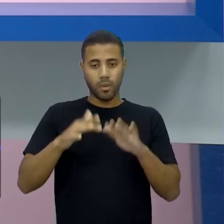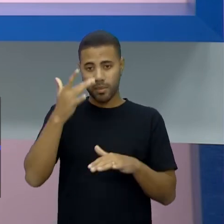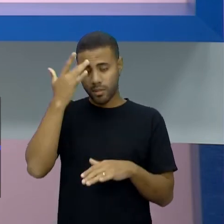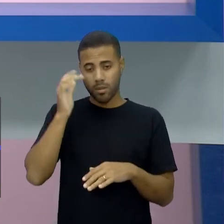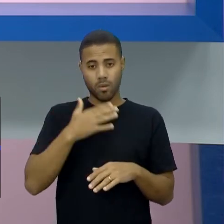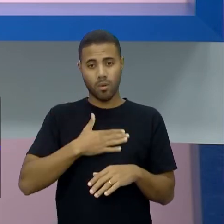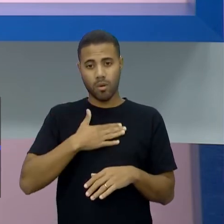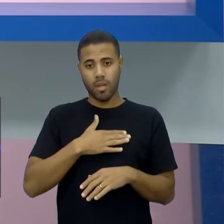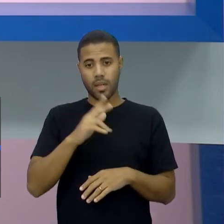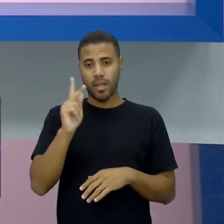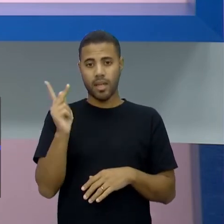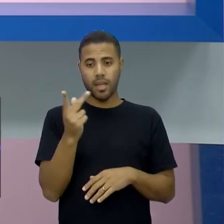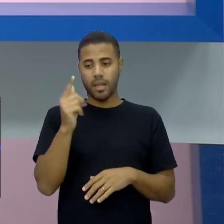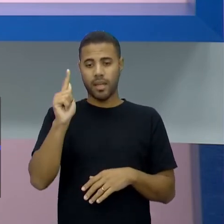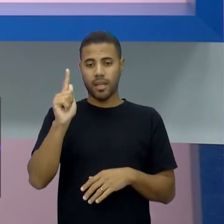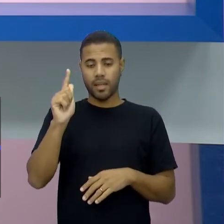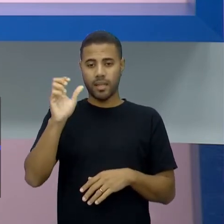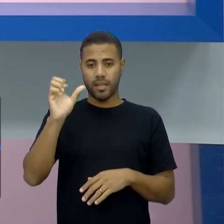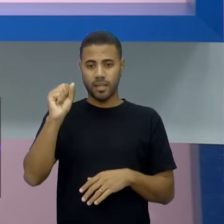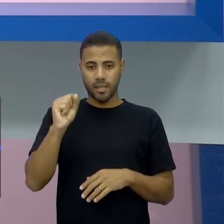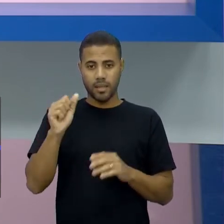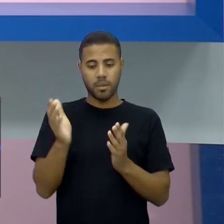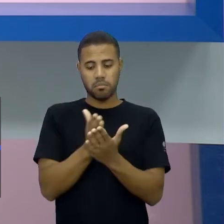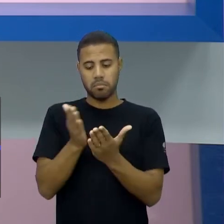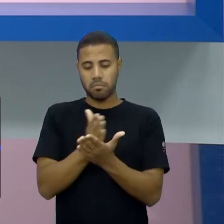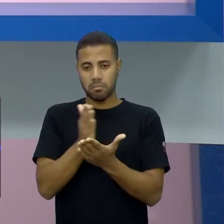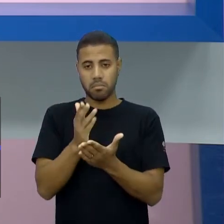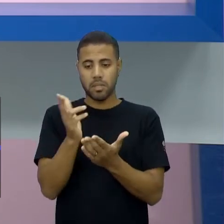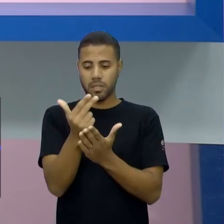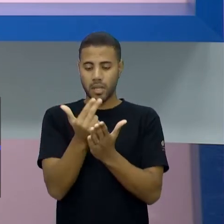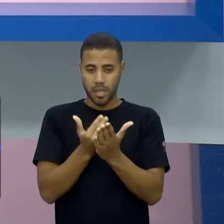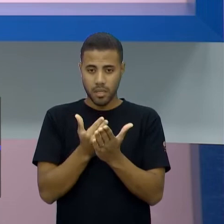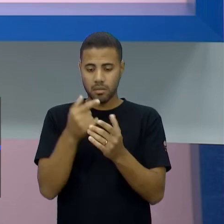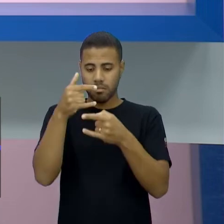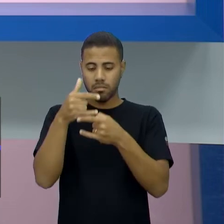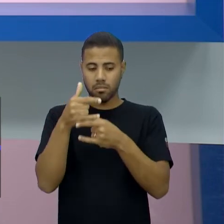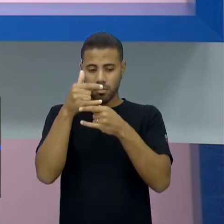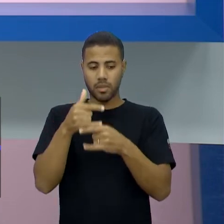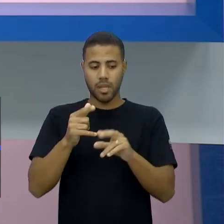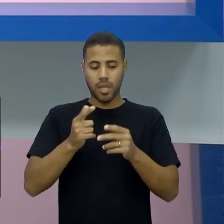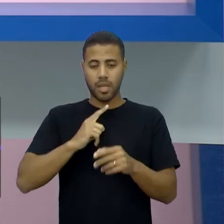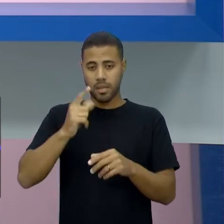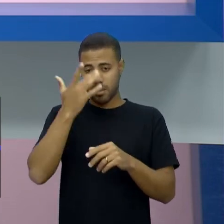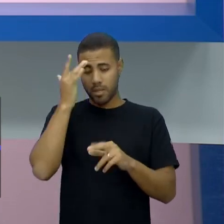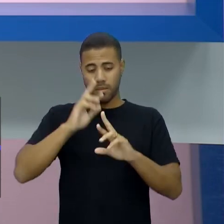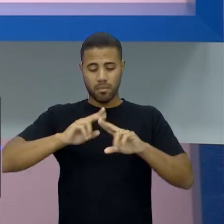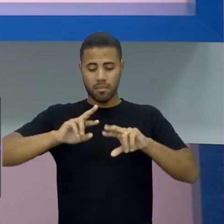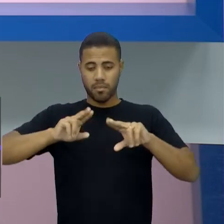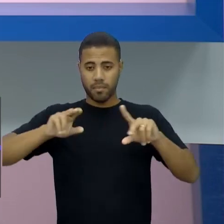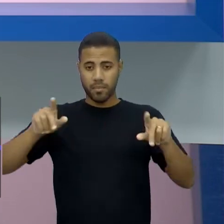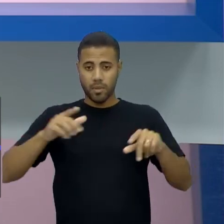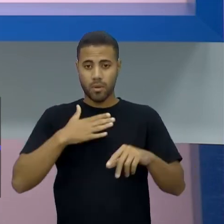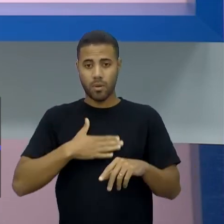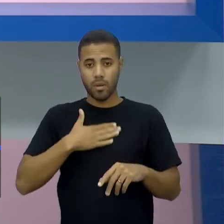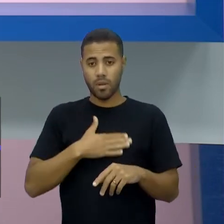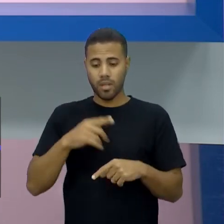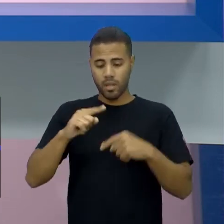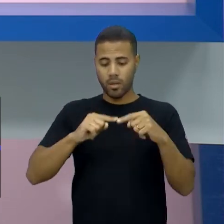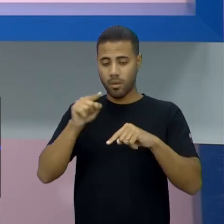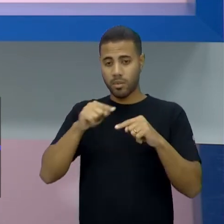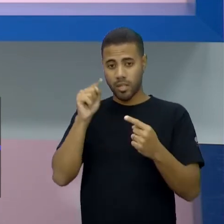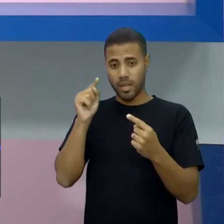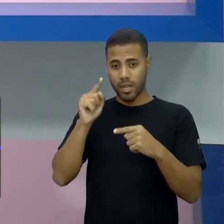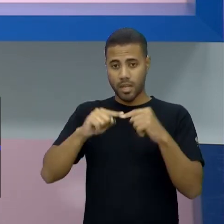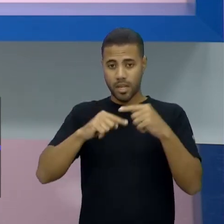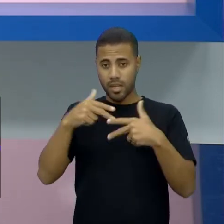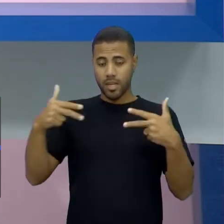pessoas colecionam HQs, né? Que são histórias em quadrinhos. Nós temos diversas pessoas que colecionam objetos. Então esse